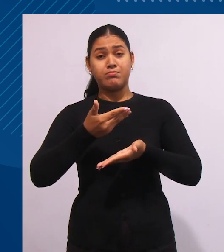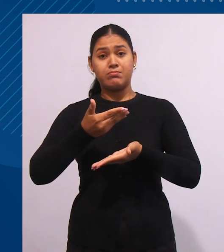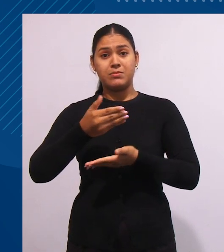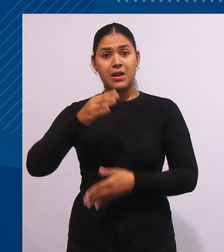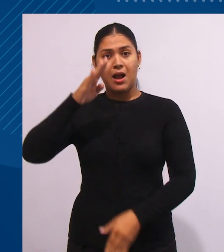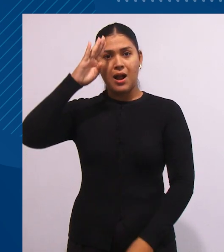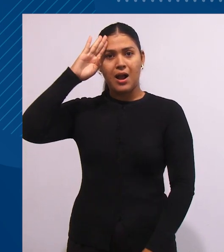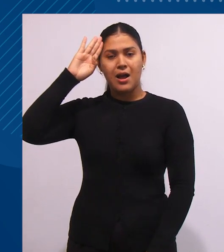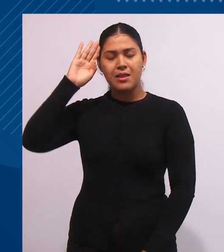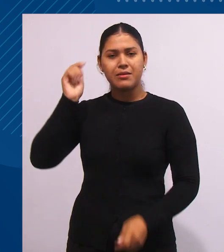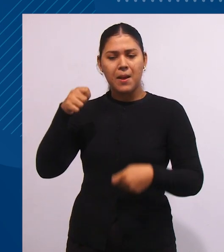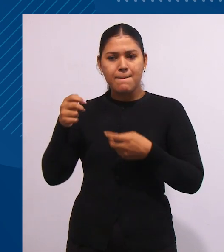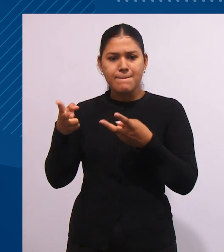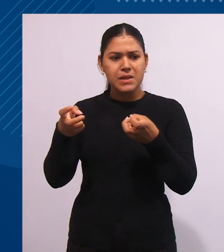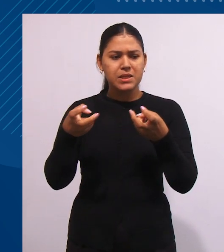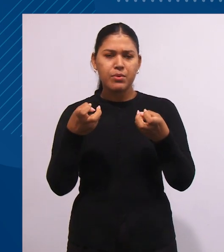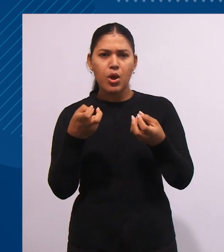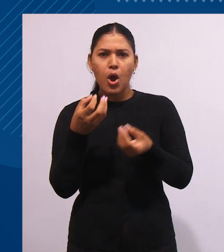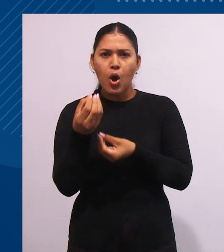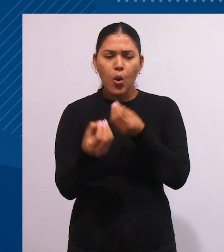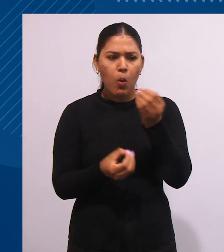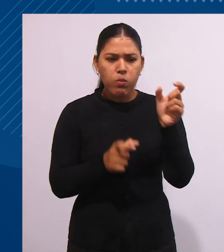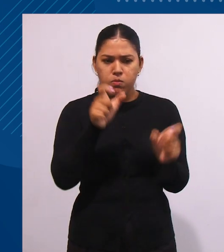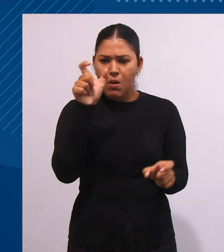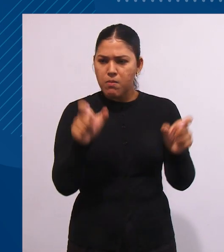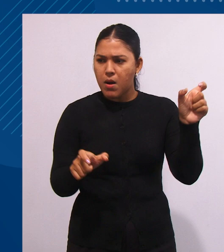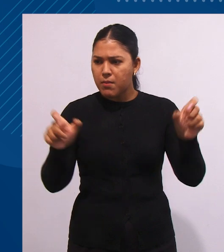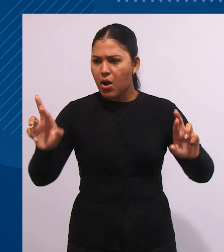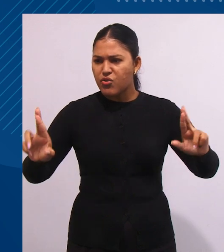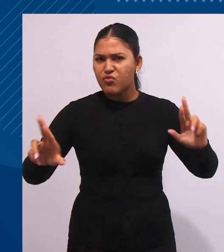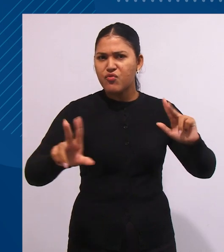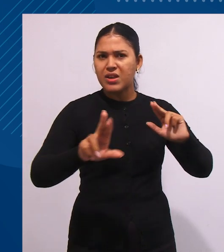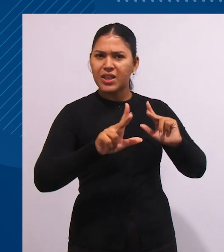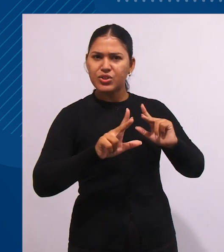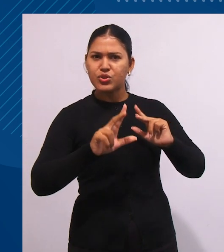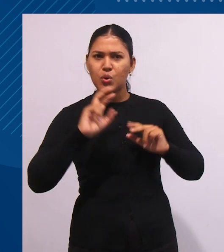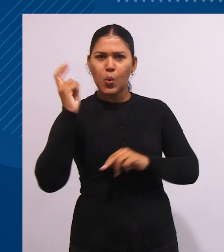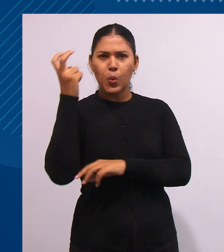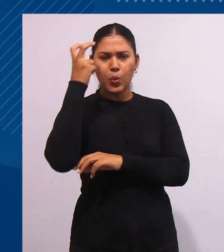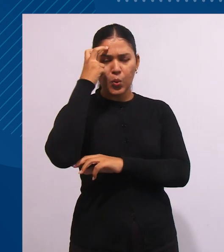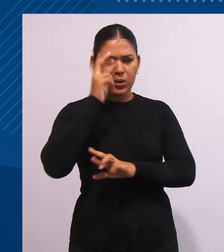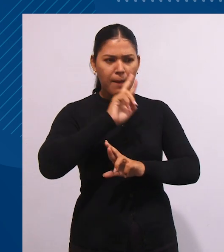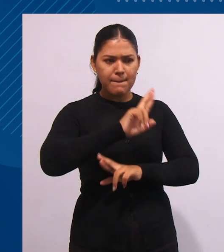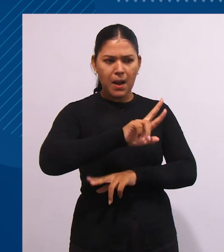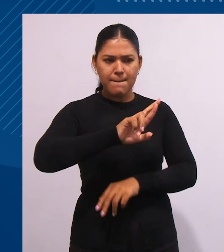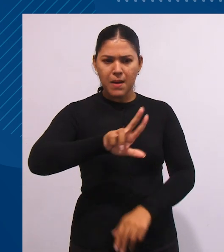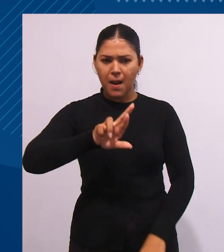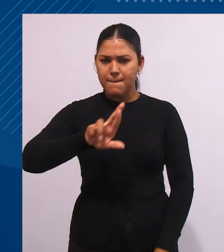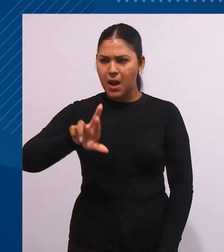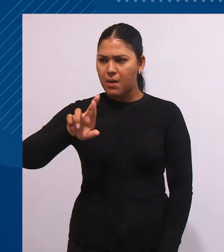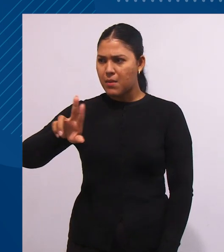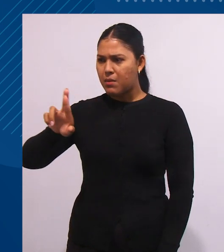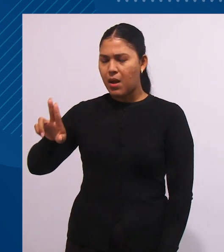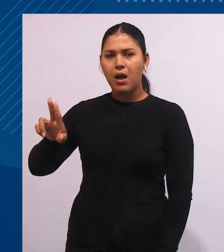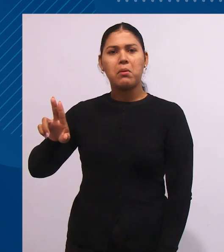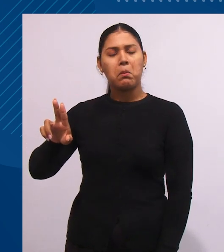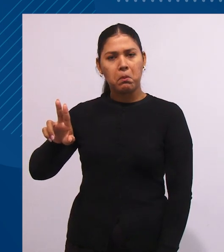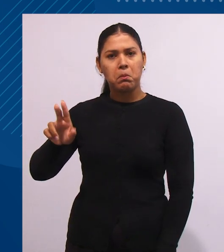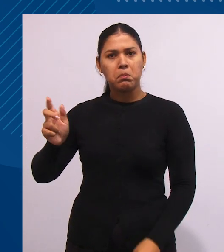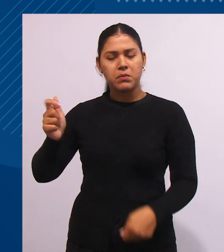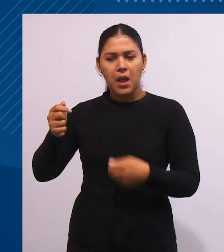vai tendo essas intersecções, essas diferentes culturas, acaba desconstruindo imagens